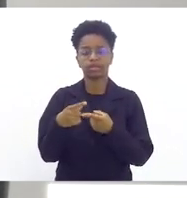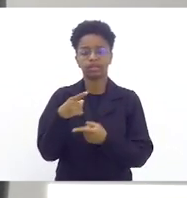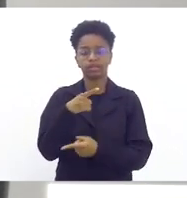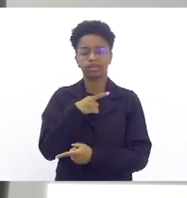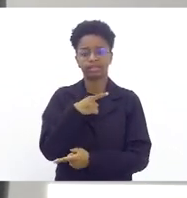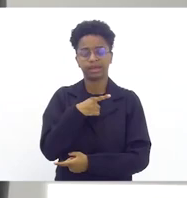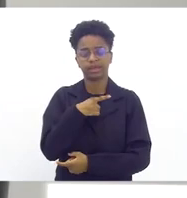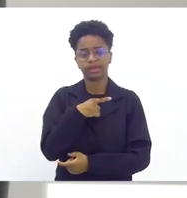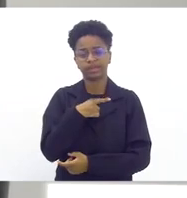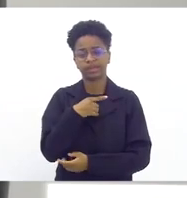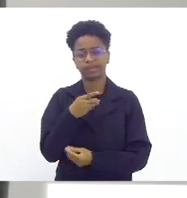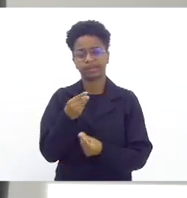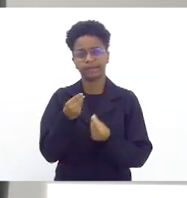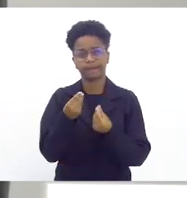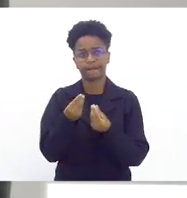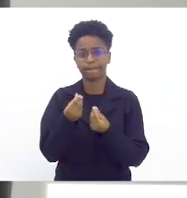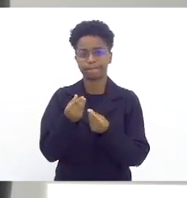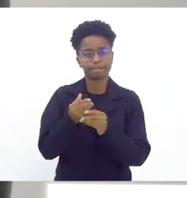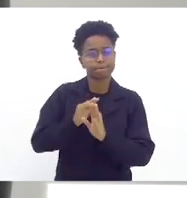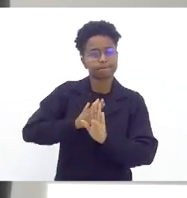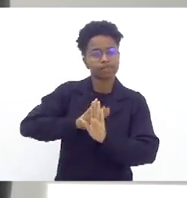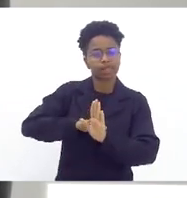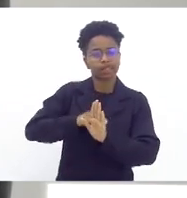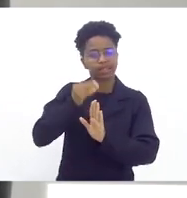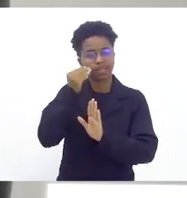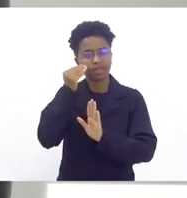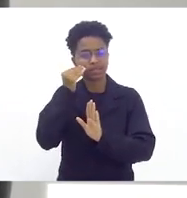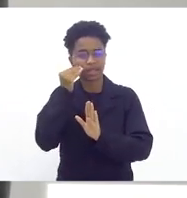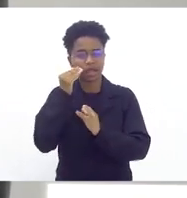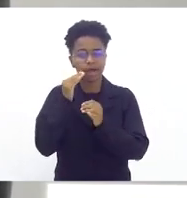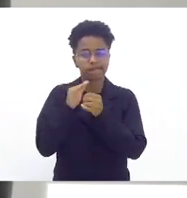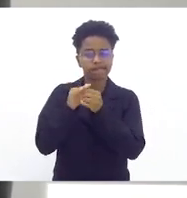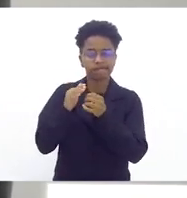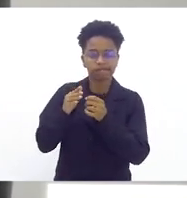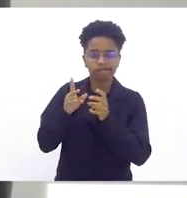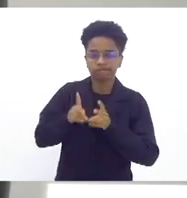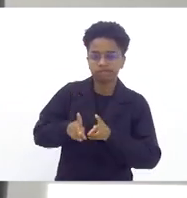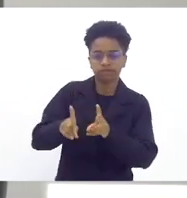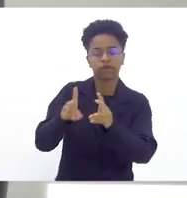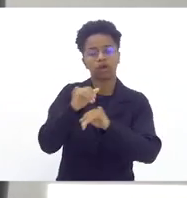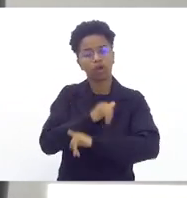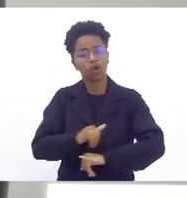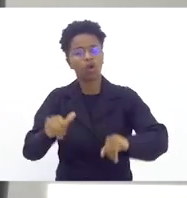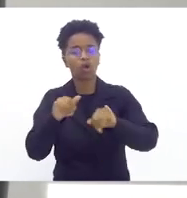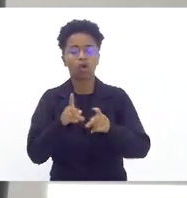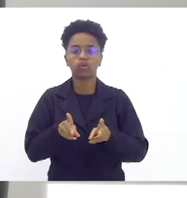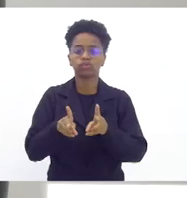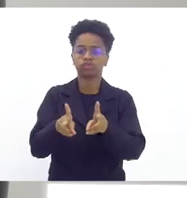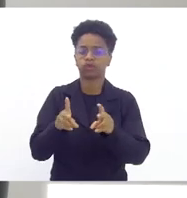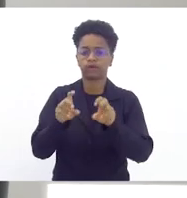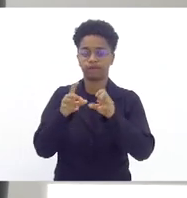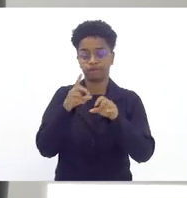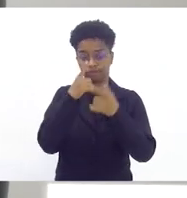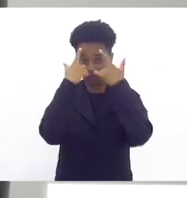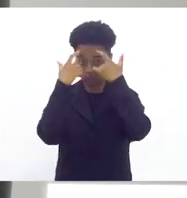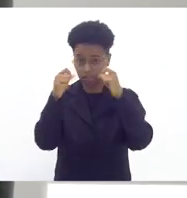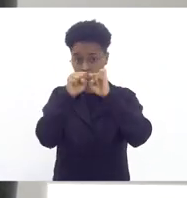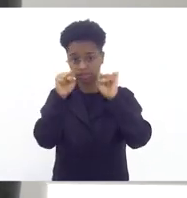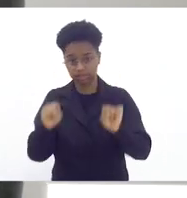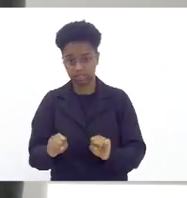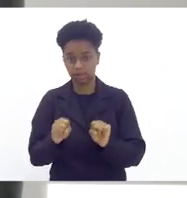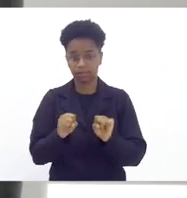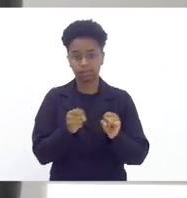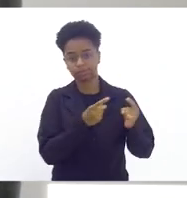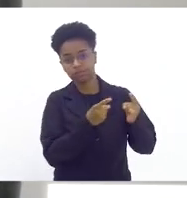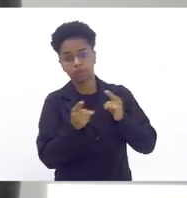inclusive, de perenizar, de perpetuar essa violência sistêmica sobre corpos